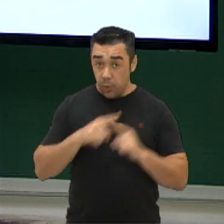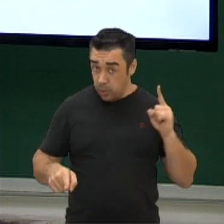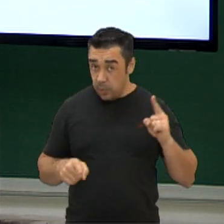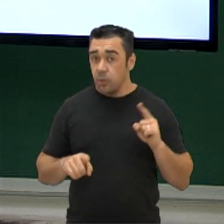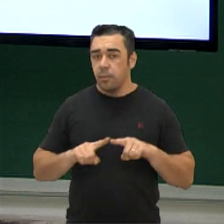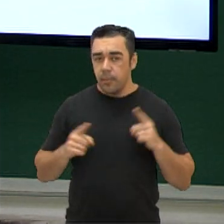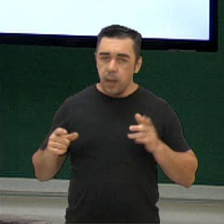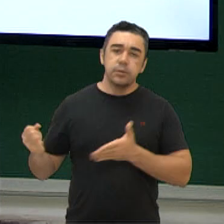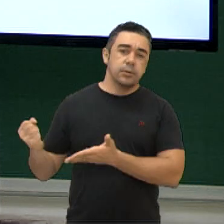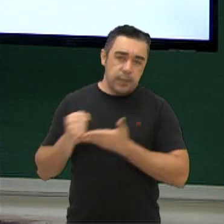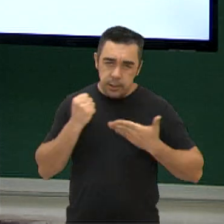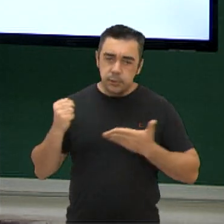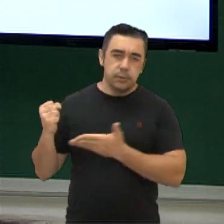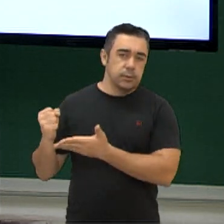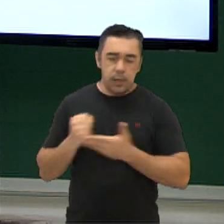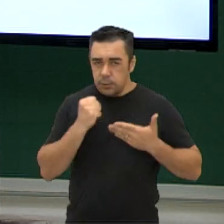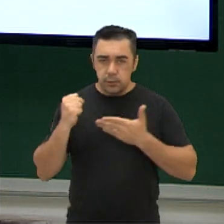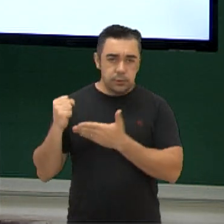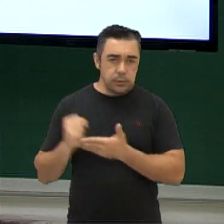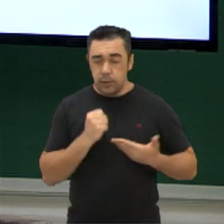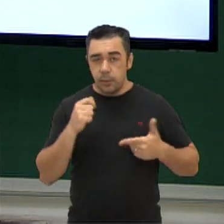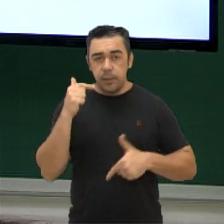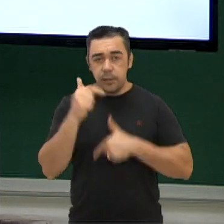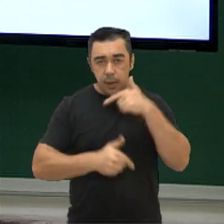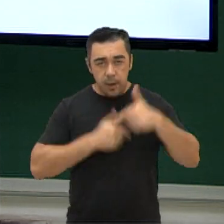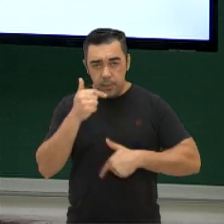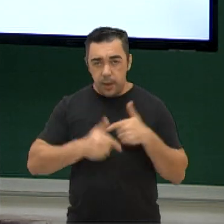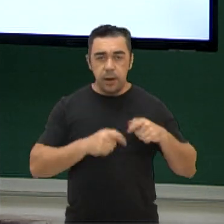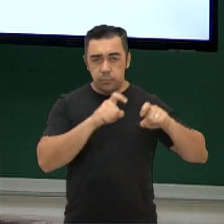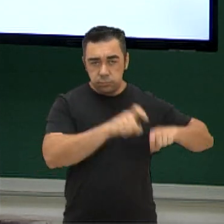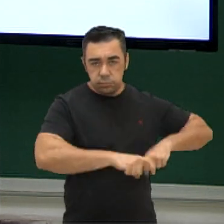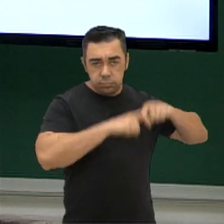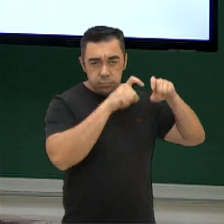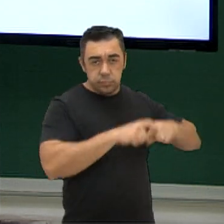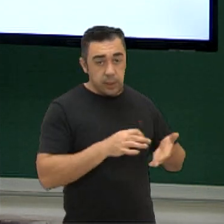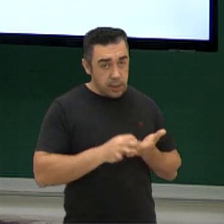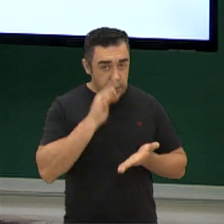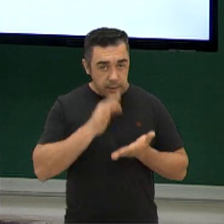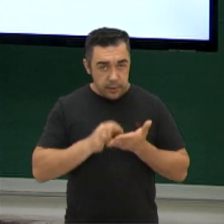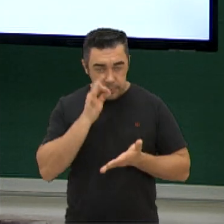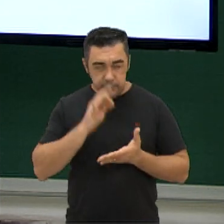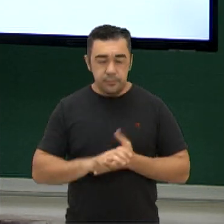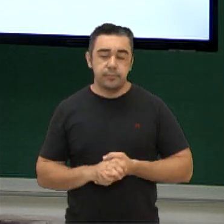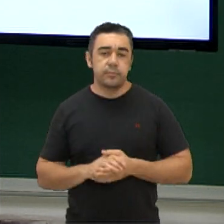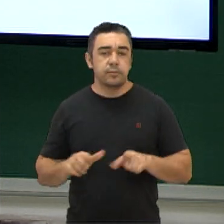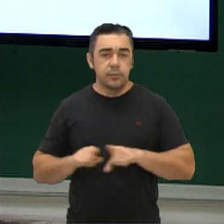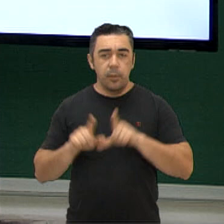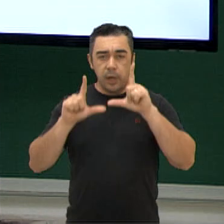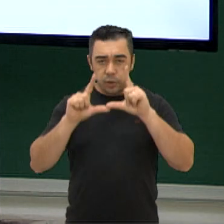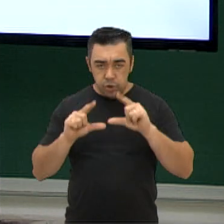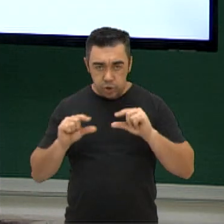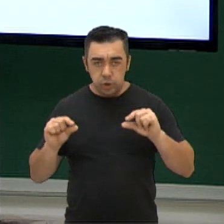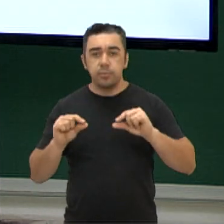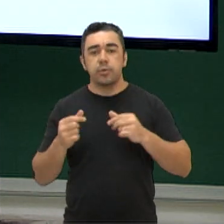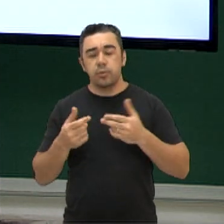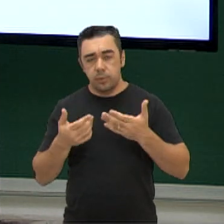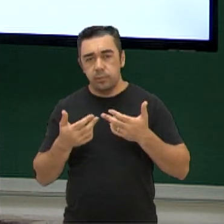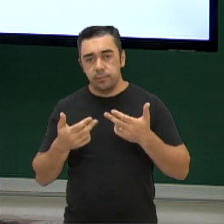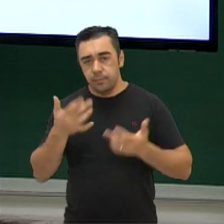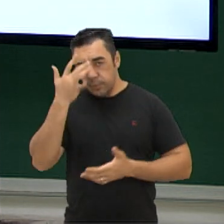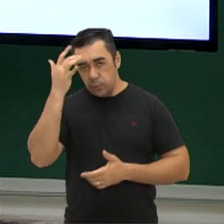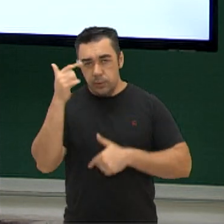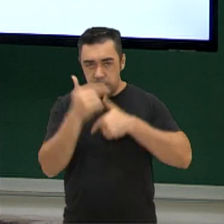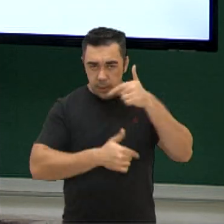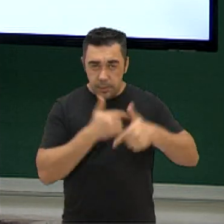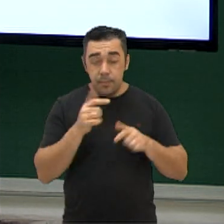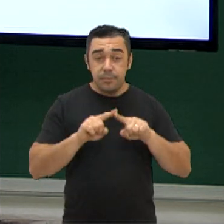esses escravos eram trazidos para trabalhar nas lavouras de café. Há sim uma diminuição da entrada de números de escravos, mas essa